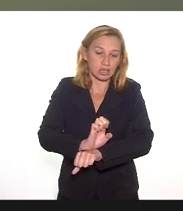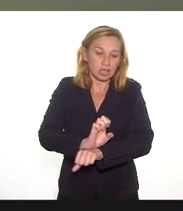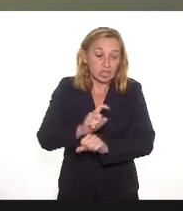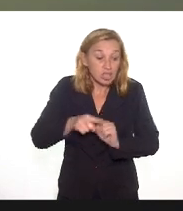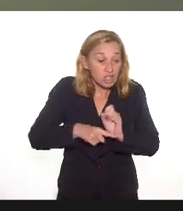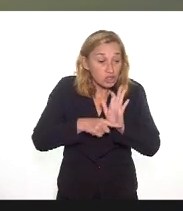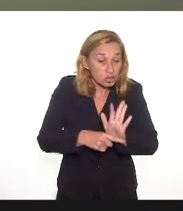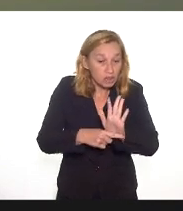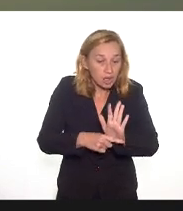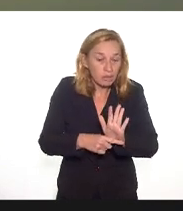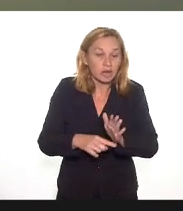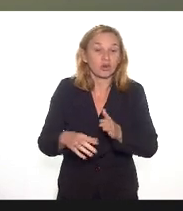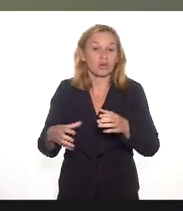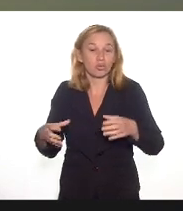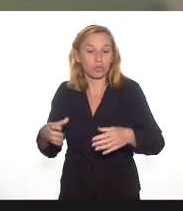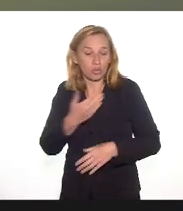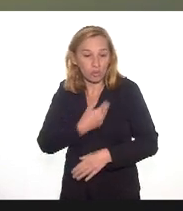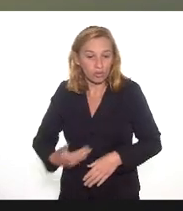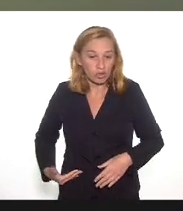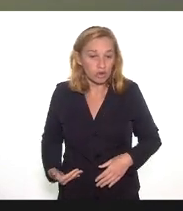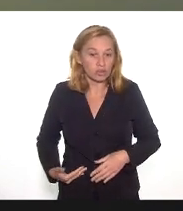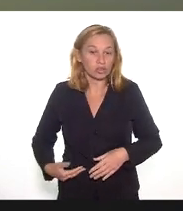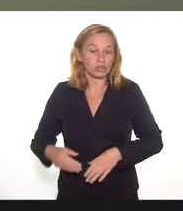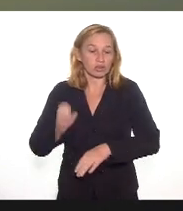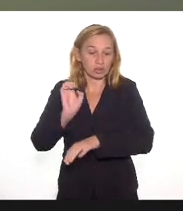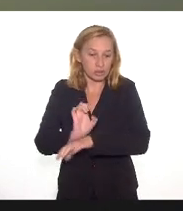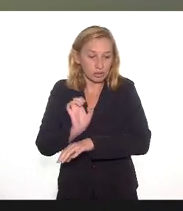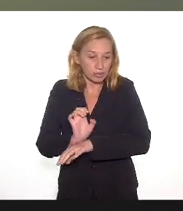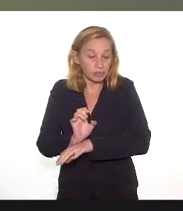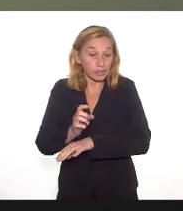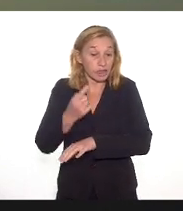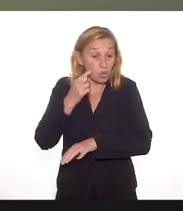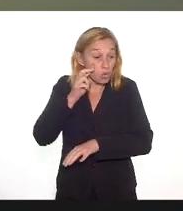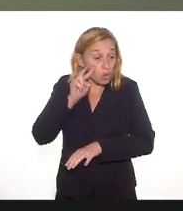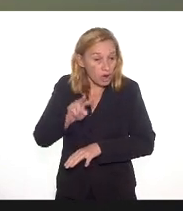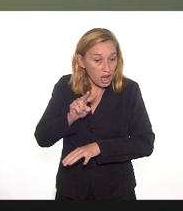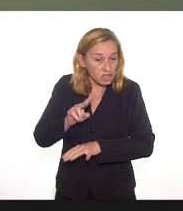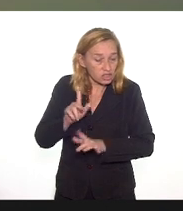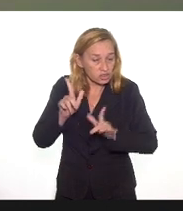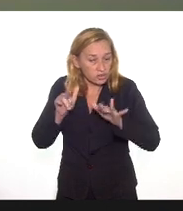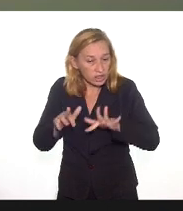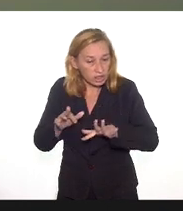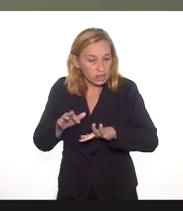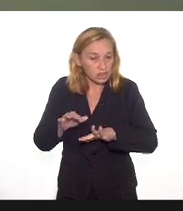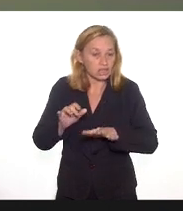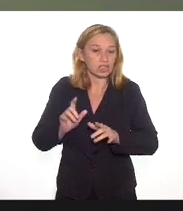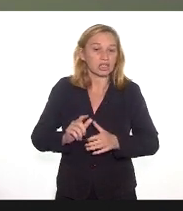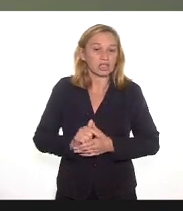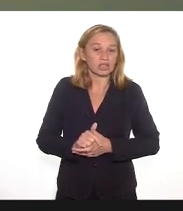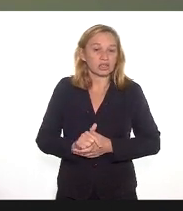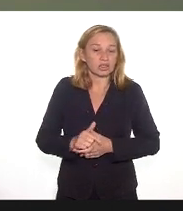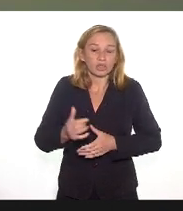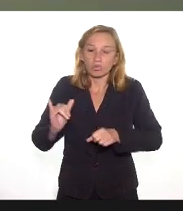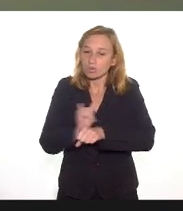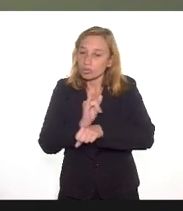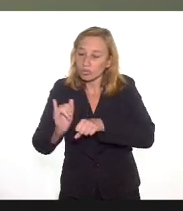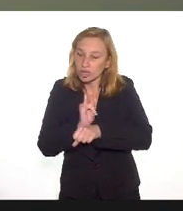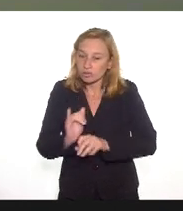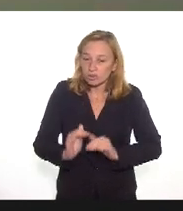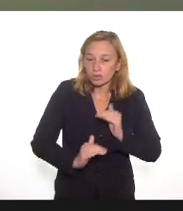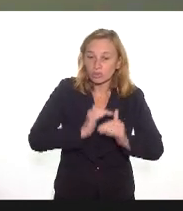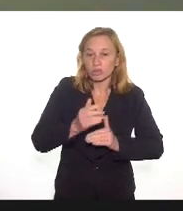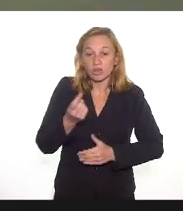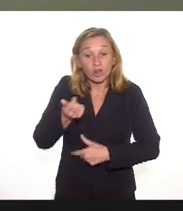para que o governo do Estado tenha esse olhar como estadista e que faça aí um plano de